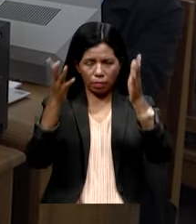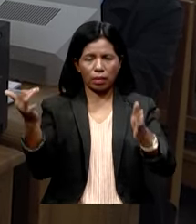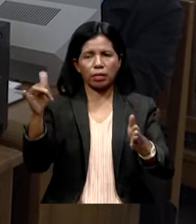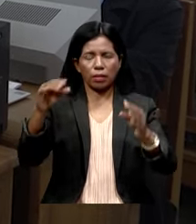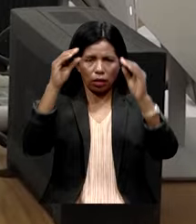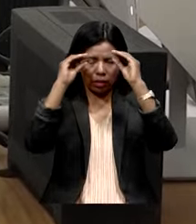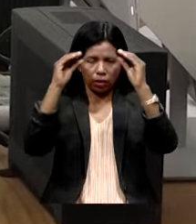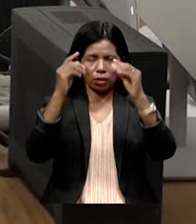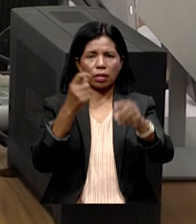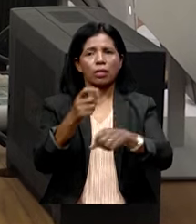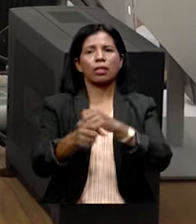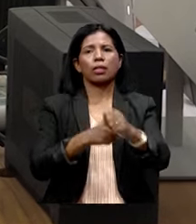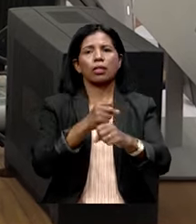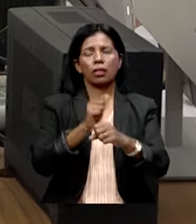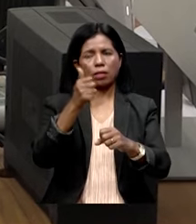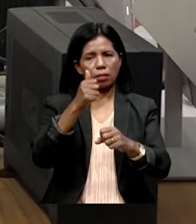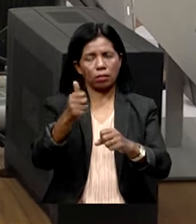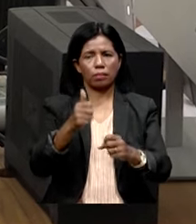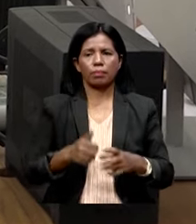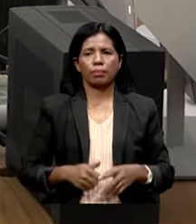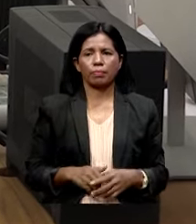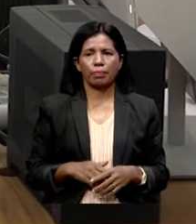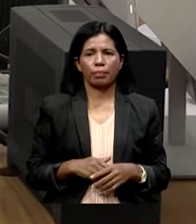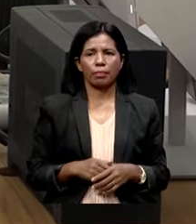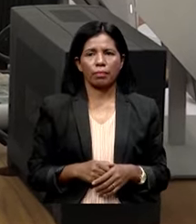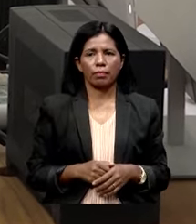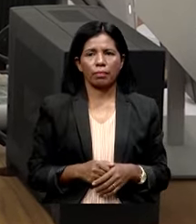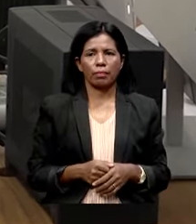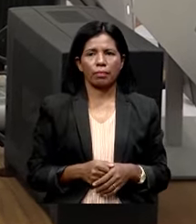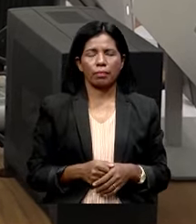Hanurin ona tinan sanolo baleten. Santina de Jesus, Tito Silva, GMN.